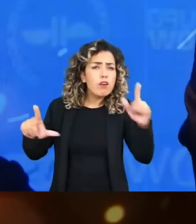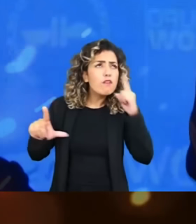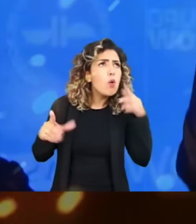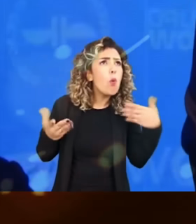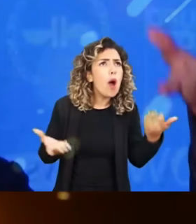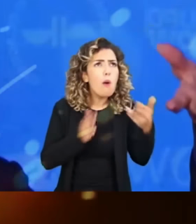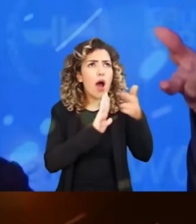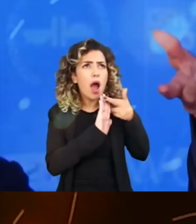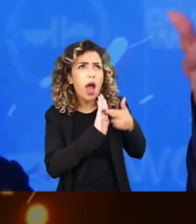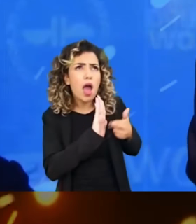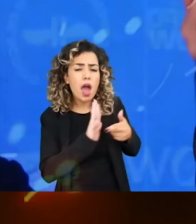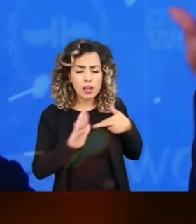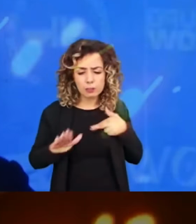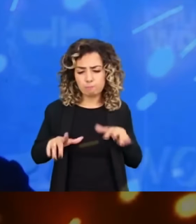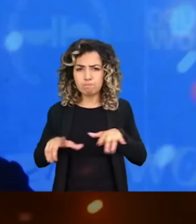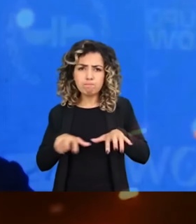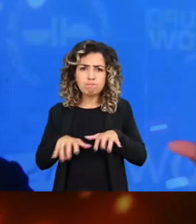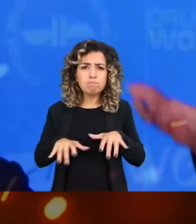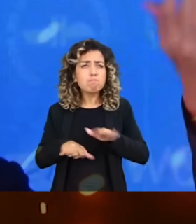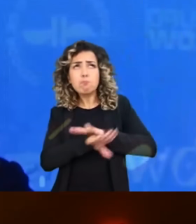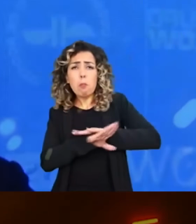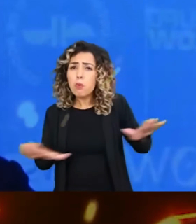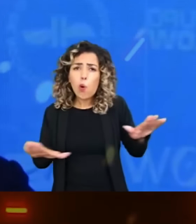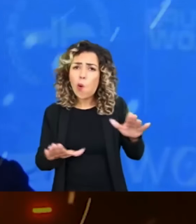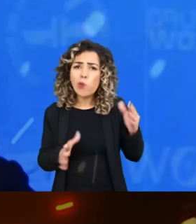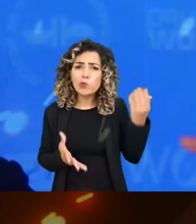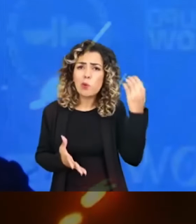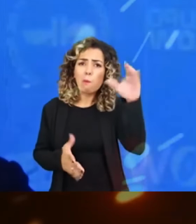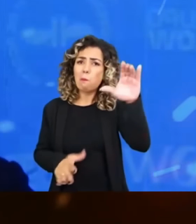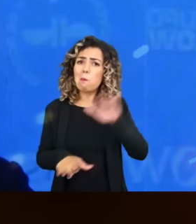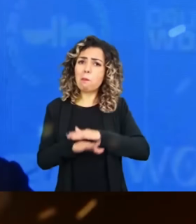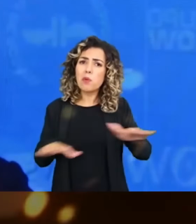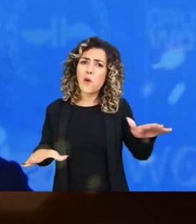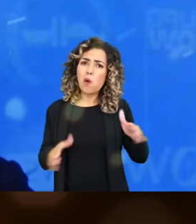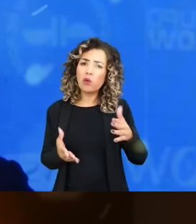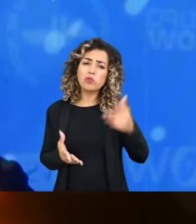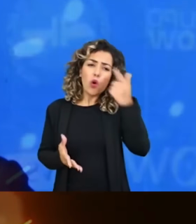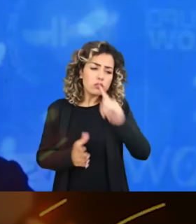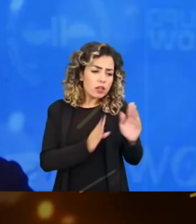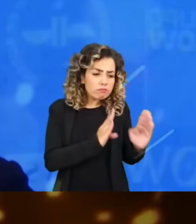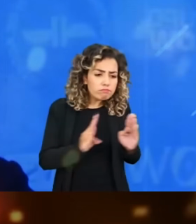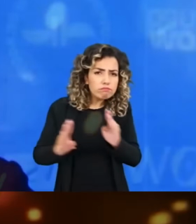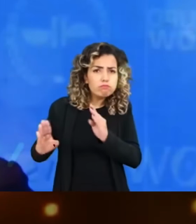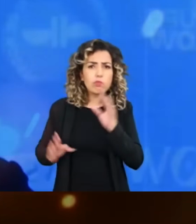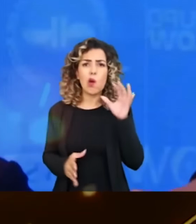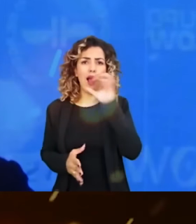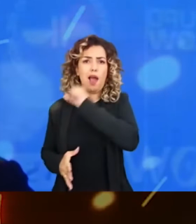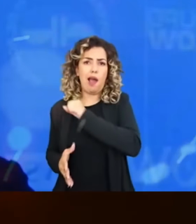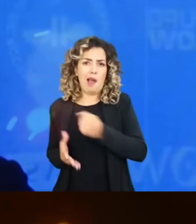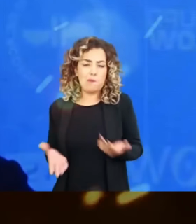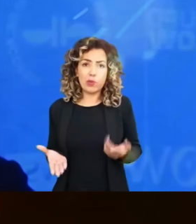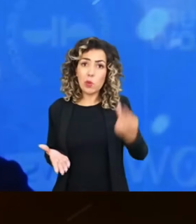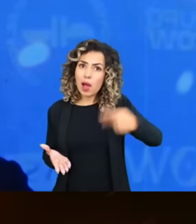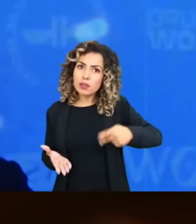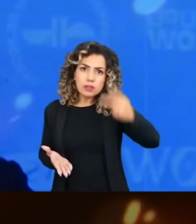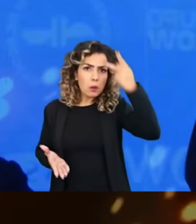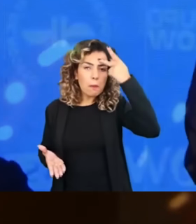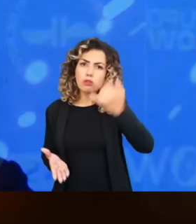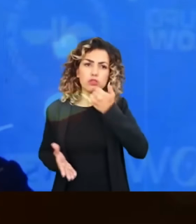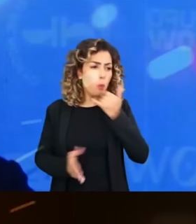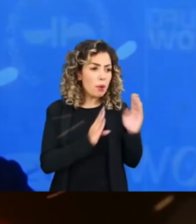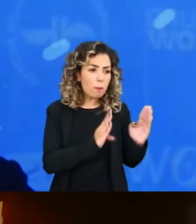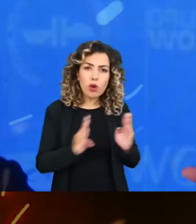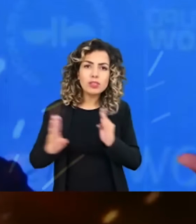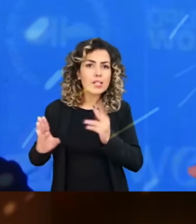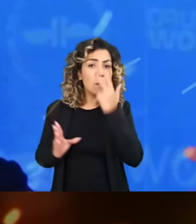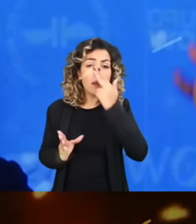e dizer que vai fazer e fazer um processo muito mais célere então aqui em São Paulo infelizmente a gente tem um processo muito complicado a